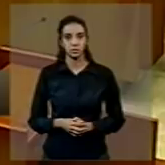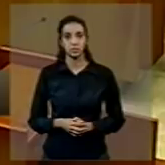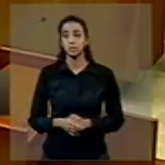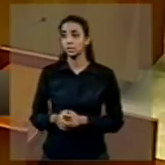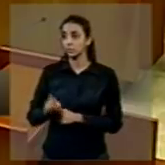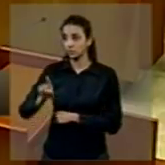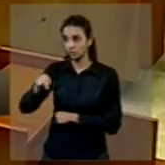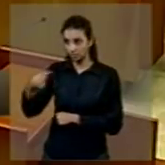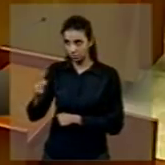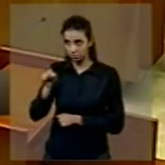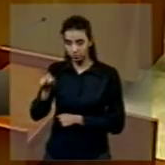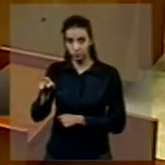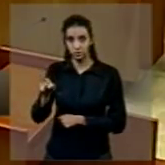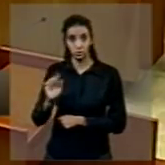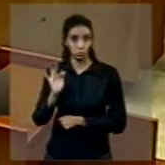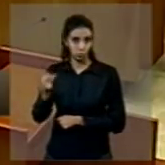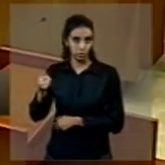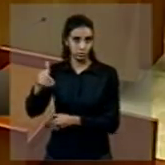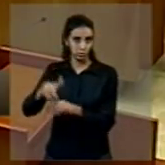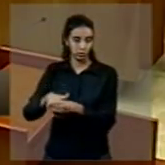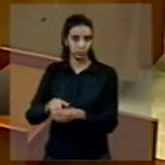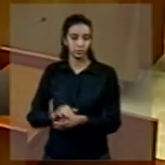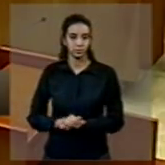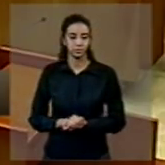sequência, o próximo a votar.